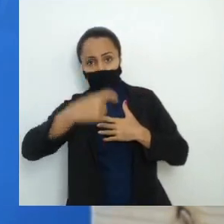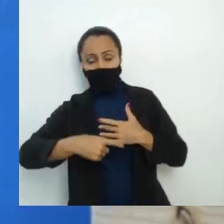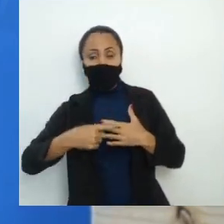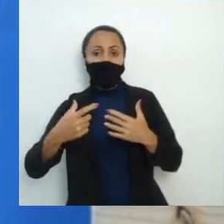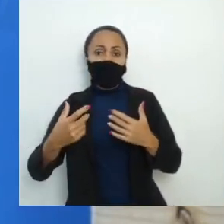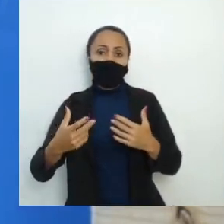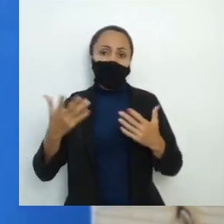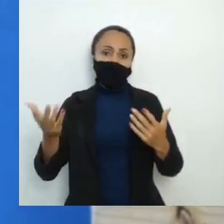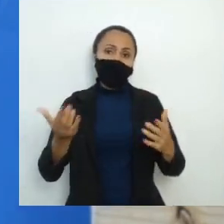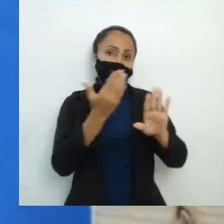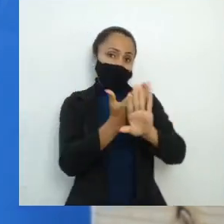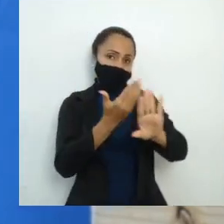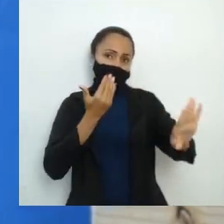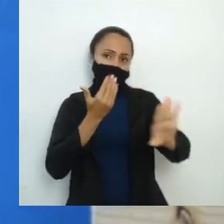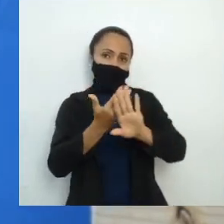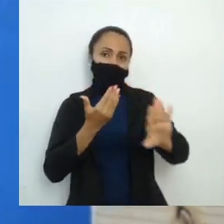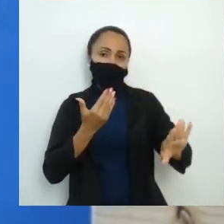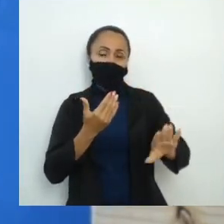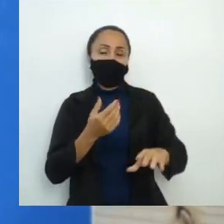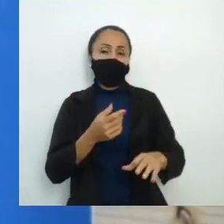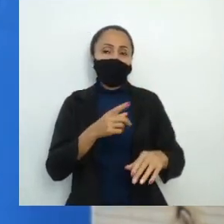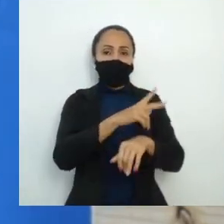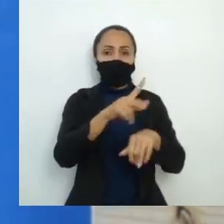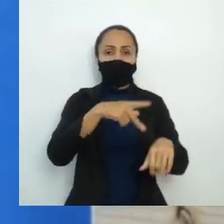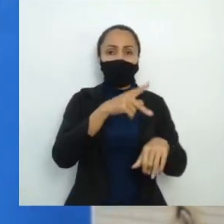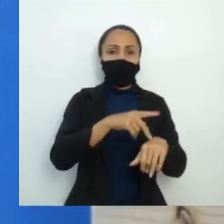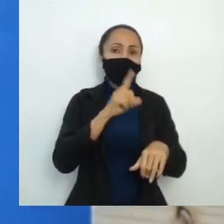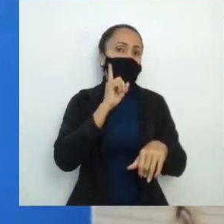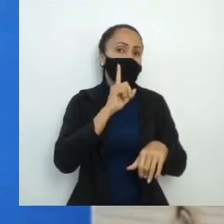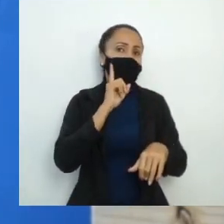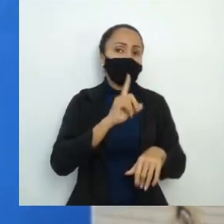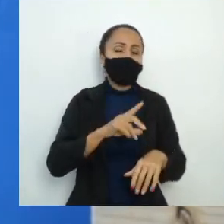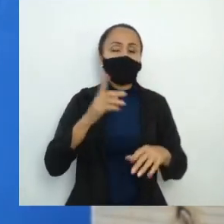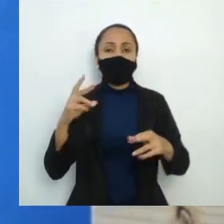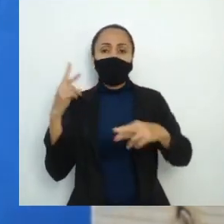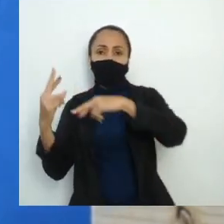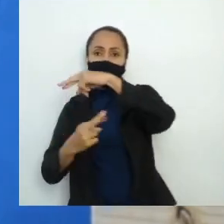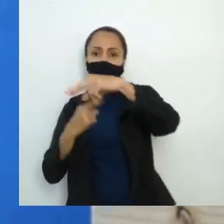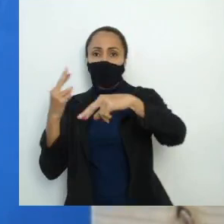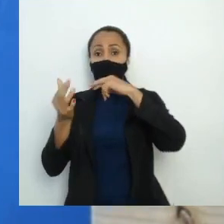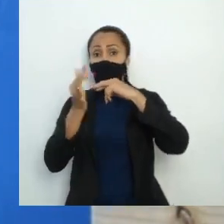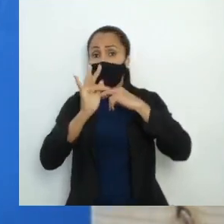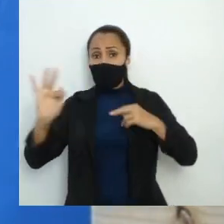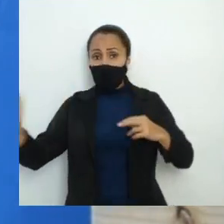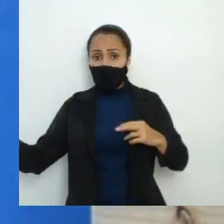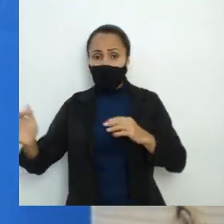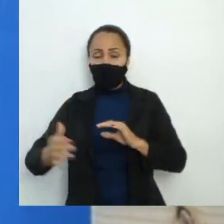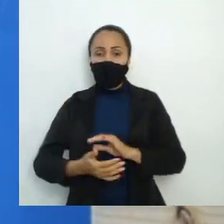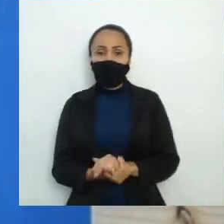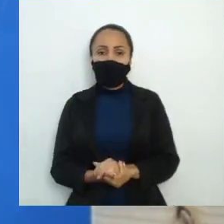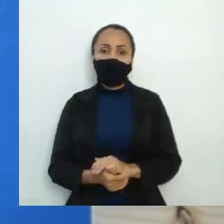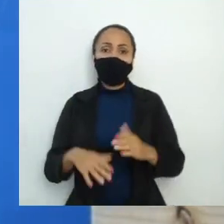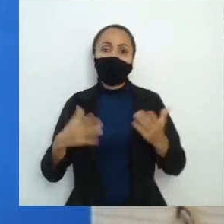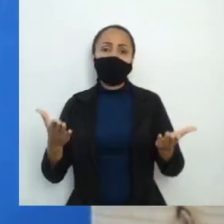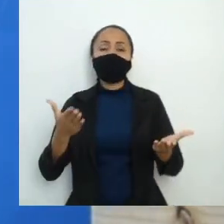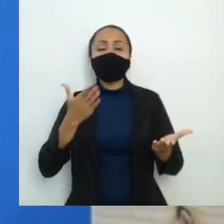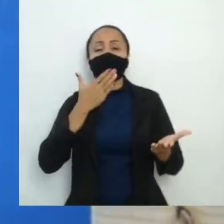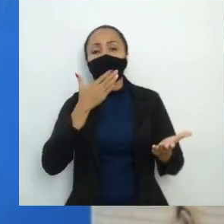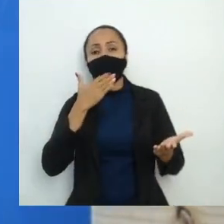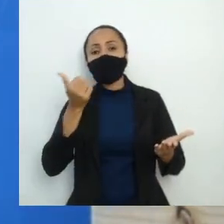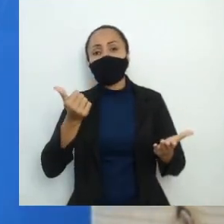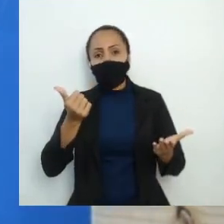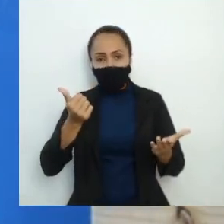essas independências, a independência dos Estados Unidos, a Revolução Francesa, será uma moral que vai embebedar, né, que vai